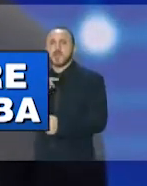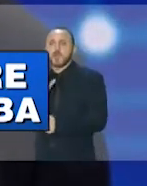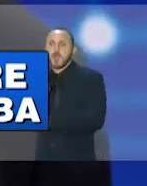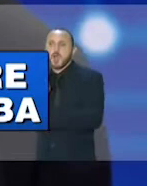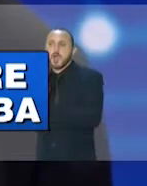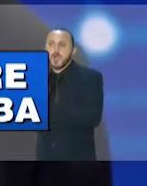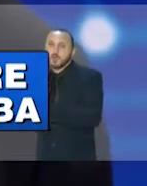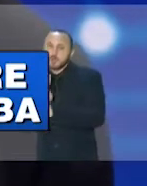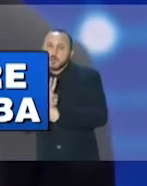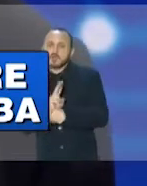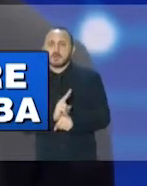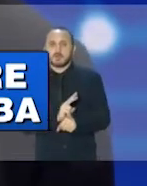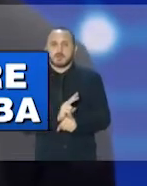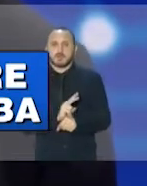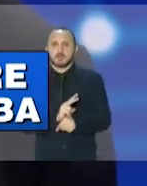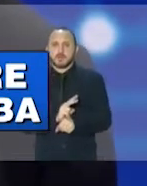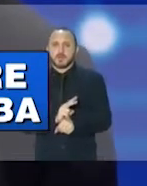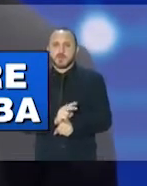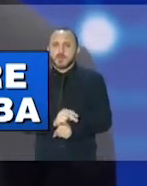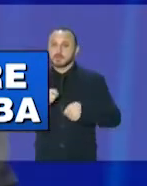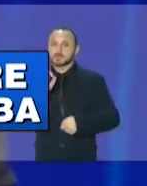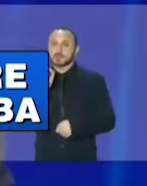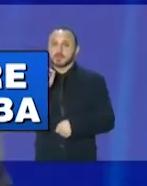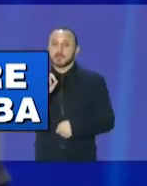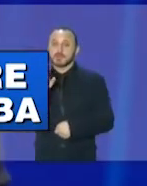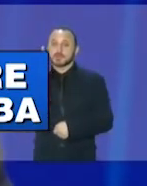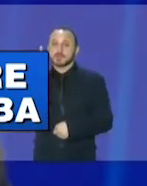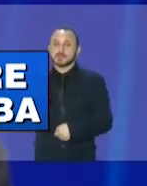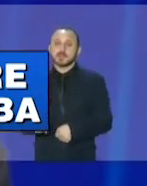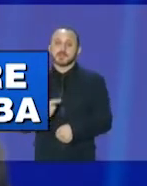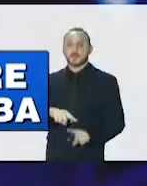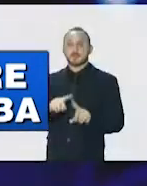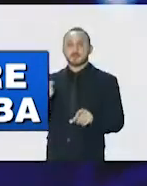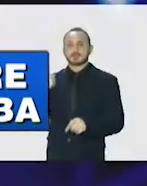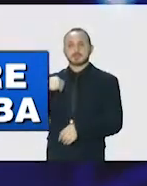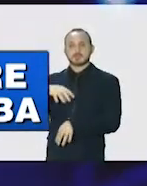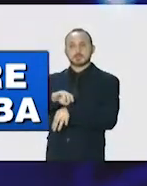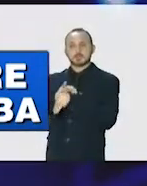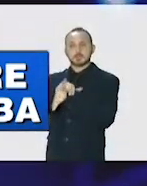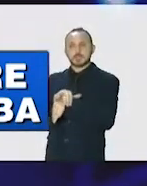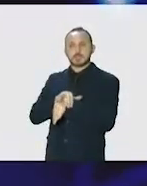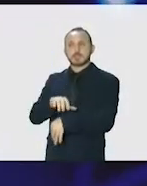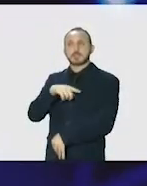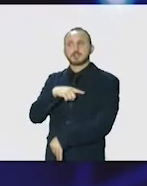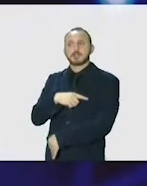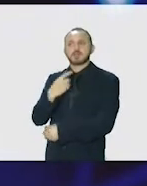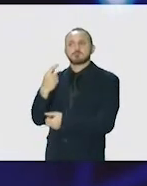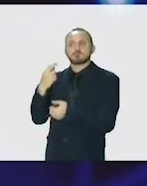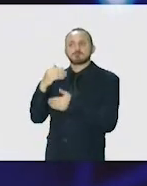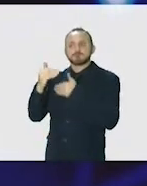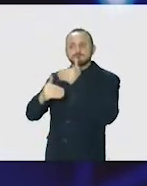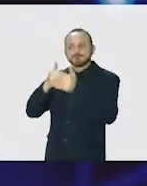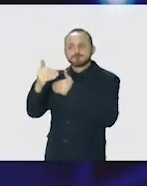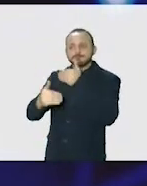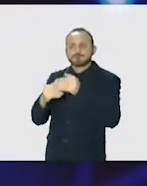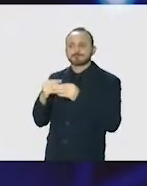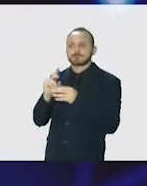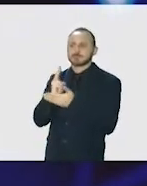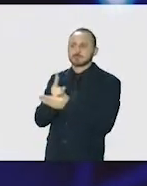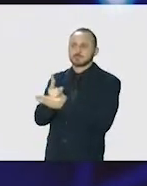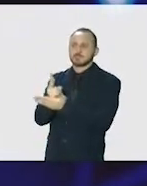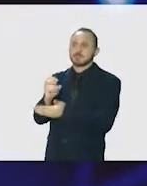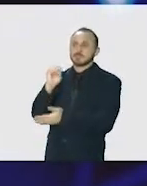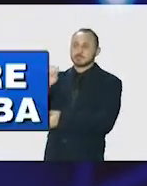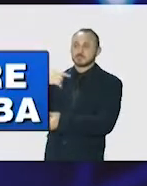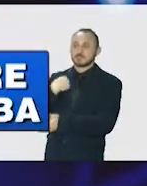capital paranaense, transporte público, os moradores de rua e a segurança. Nós só vamos ter segurança se nós conseguirmos fazer, a exemplo do que fizeram